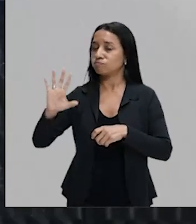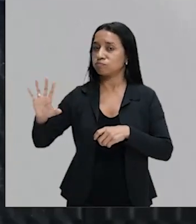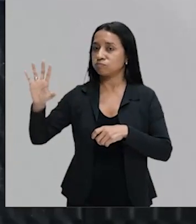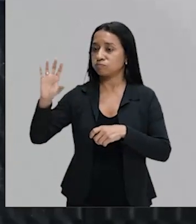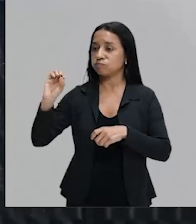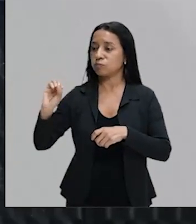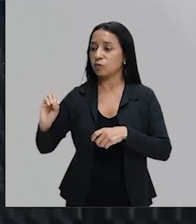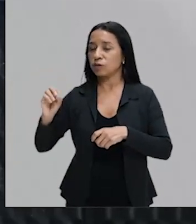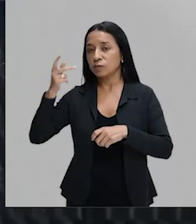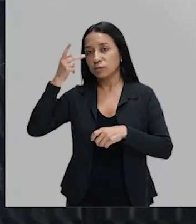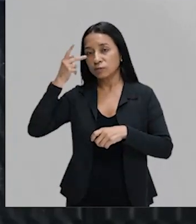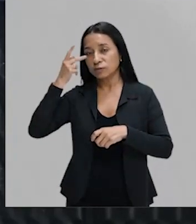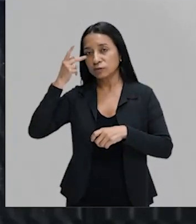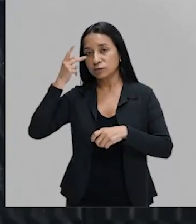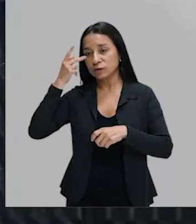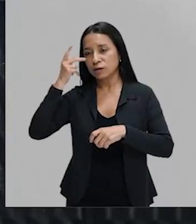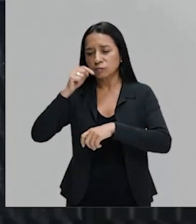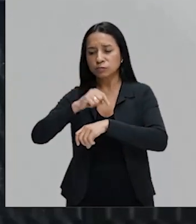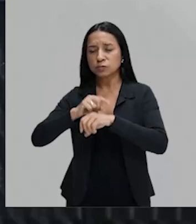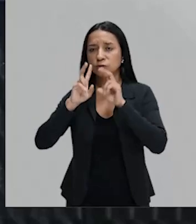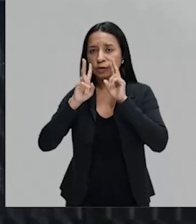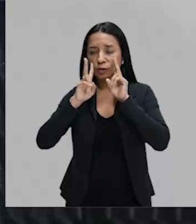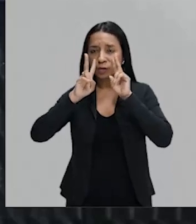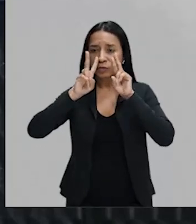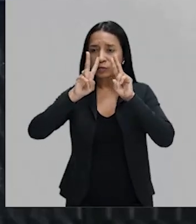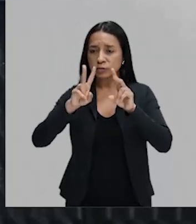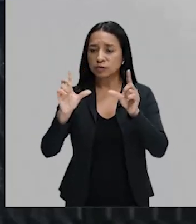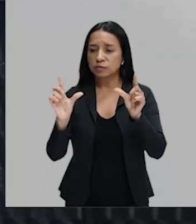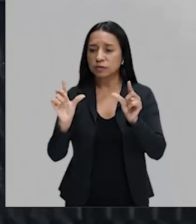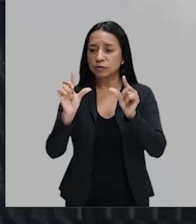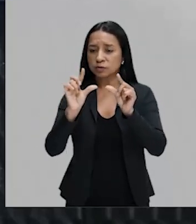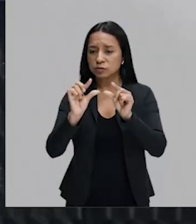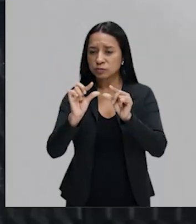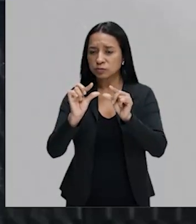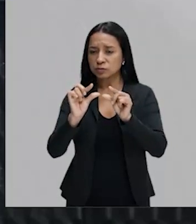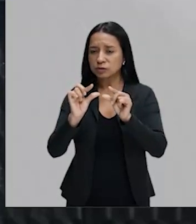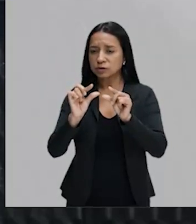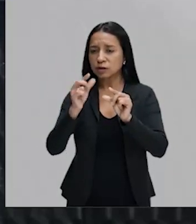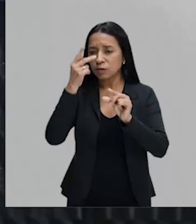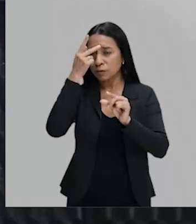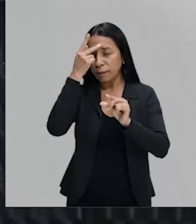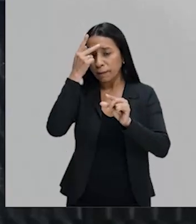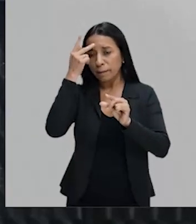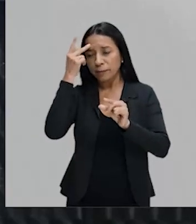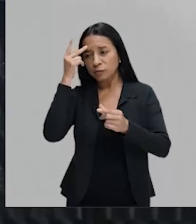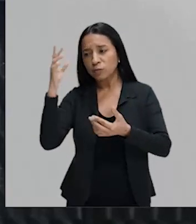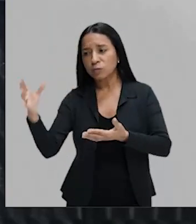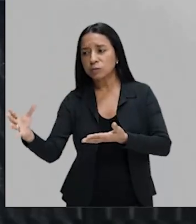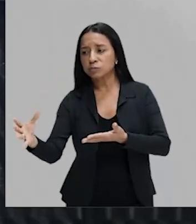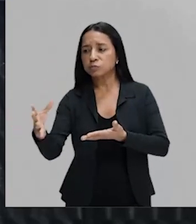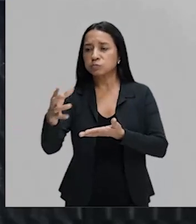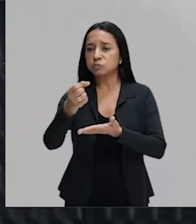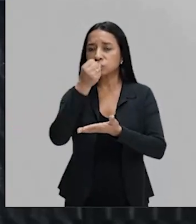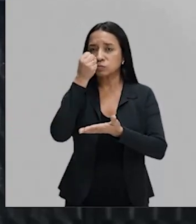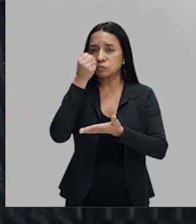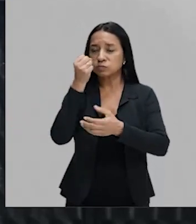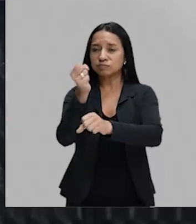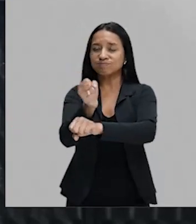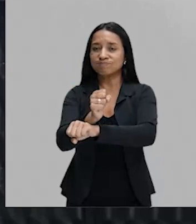a diminuição do tráfico negreiro internacional, ou seja, a diminuição de